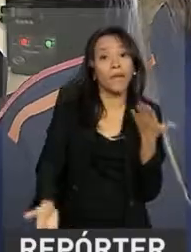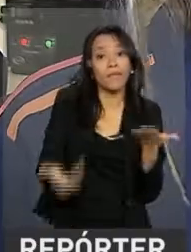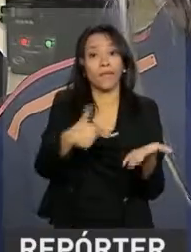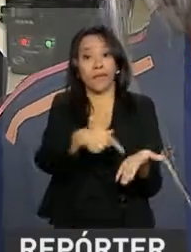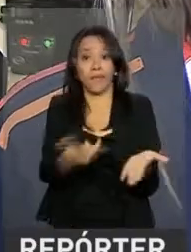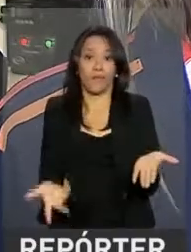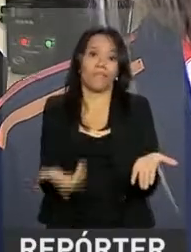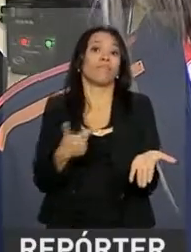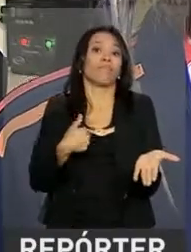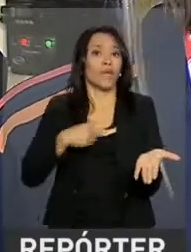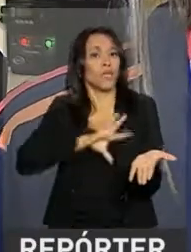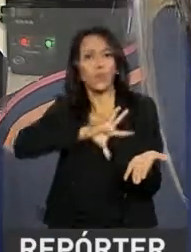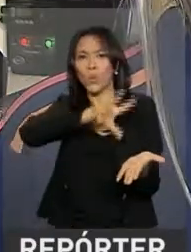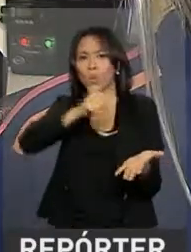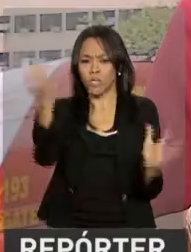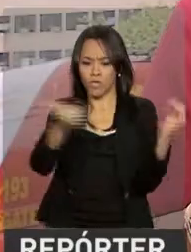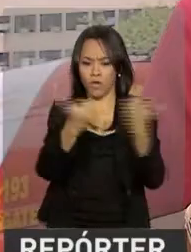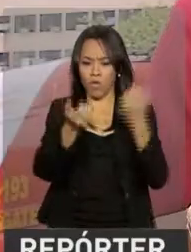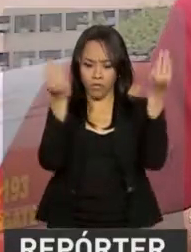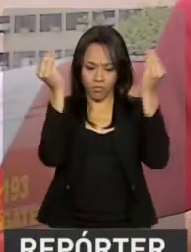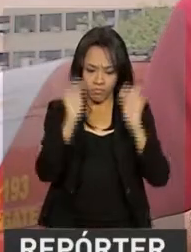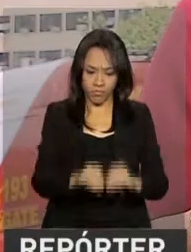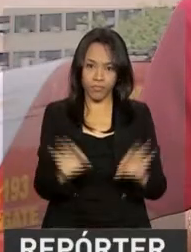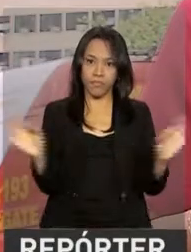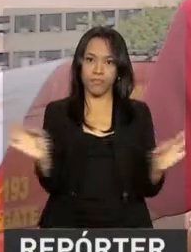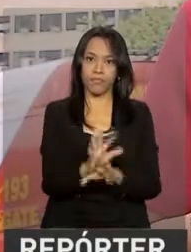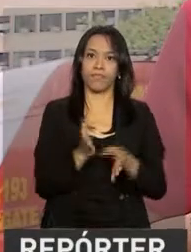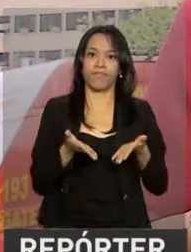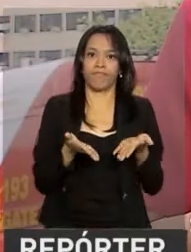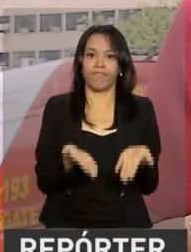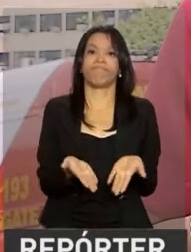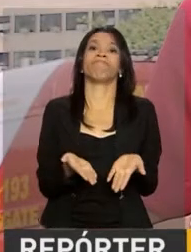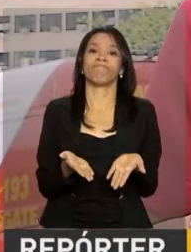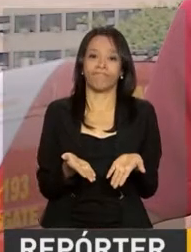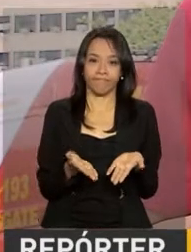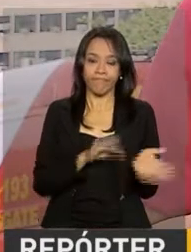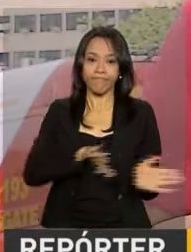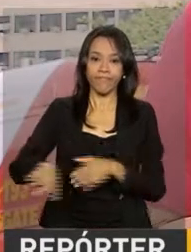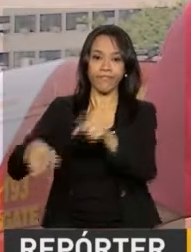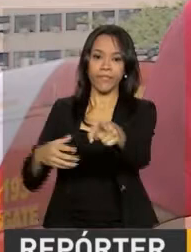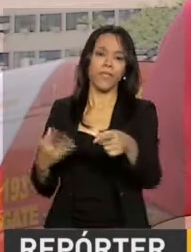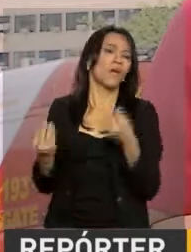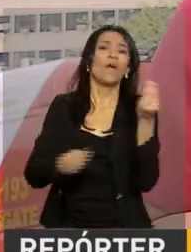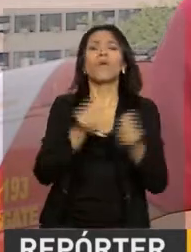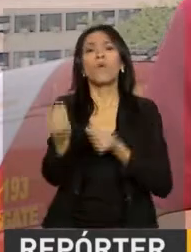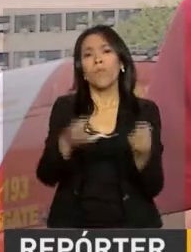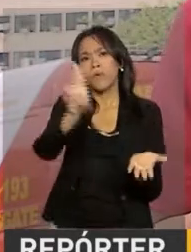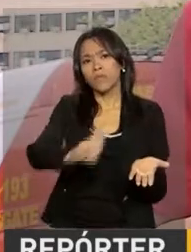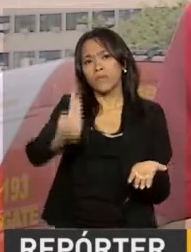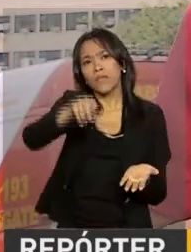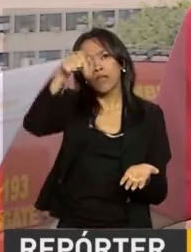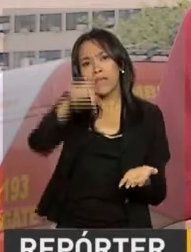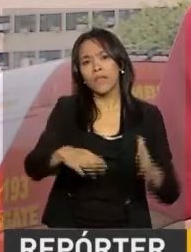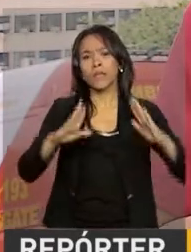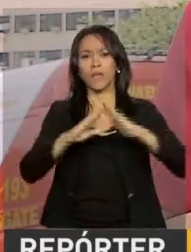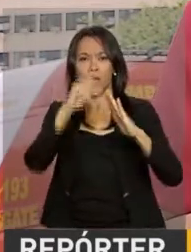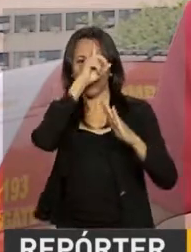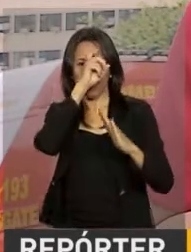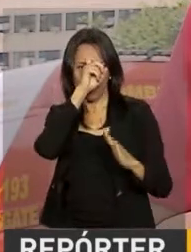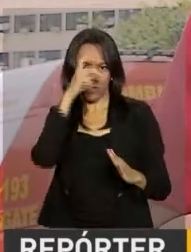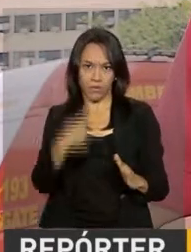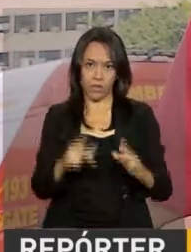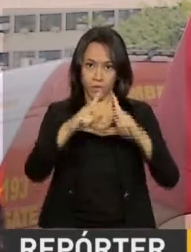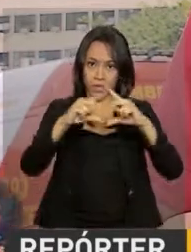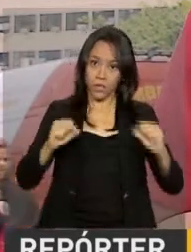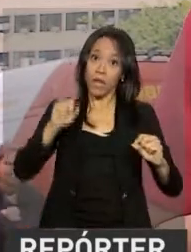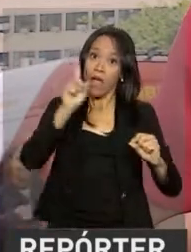prontuário porque todas as informações estão ali sistemas de informática da saúde como que é usado aqui no hospital de base serão